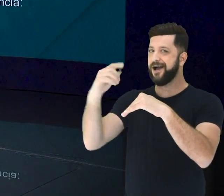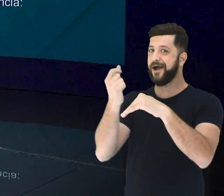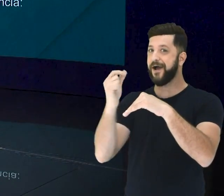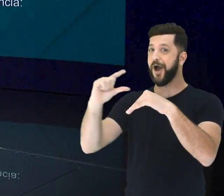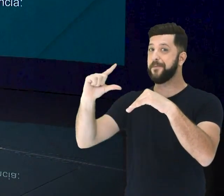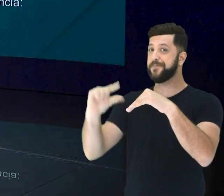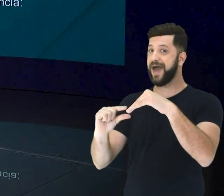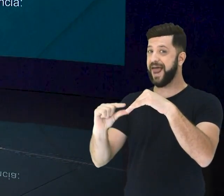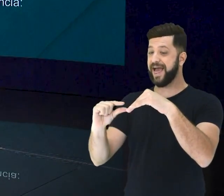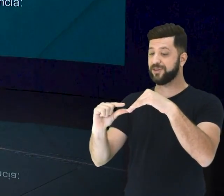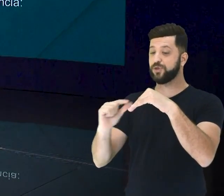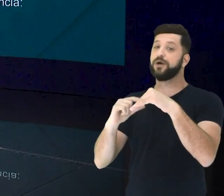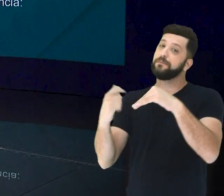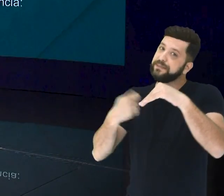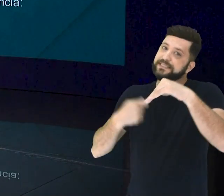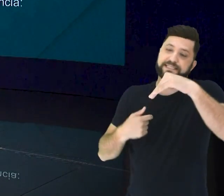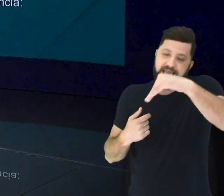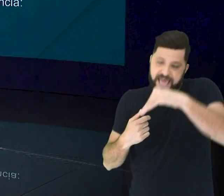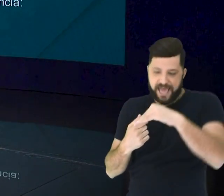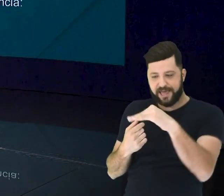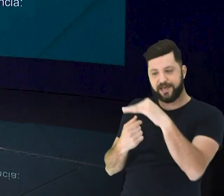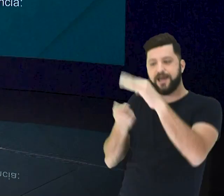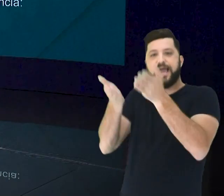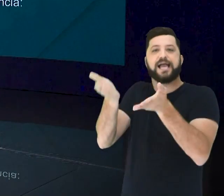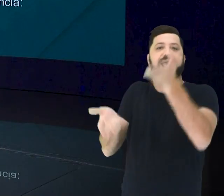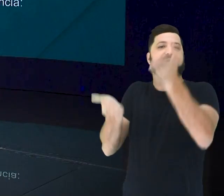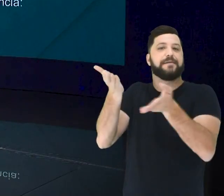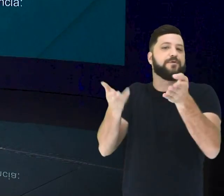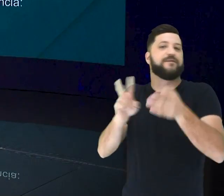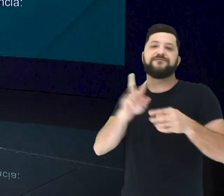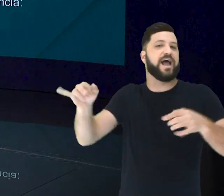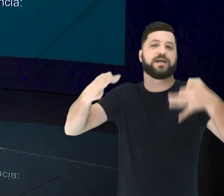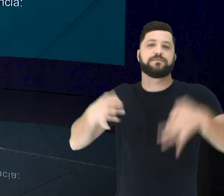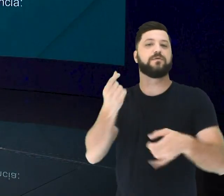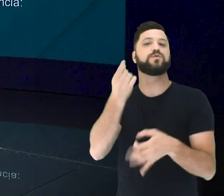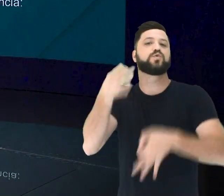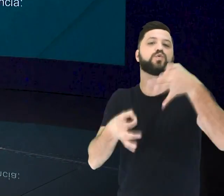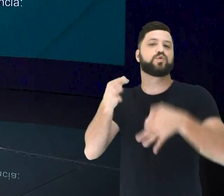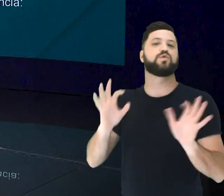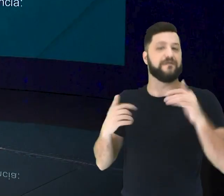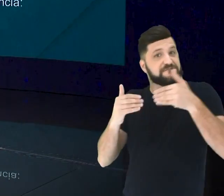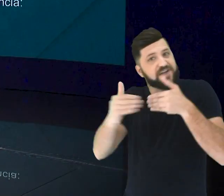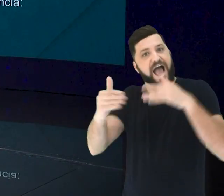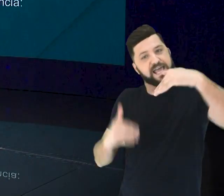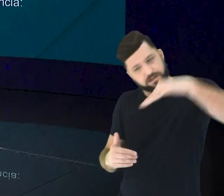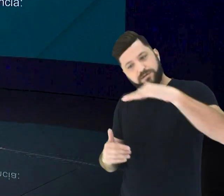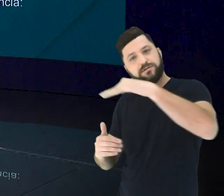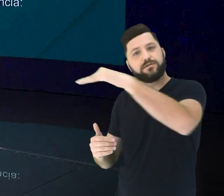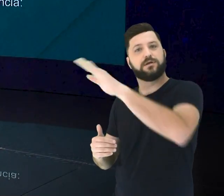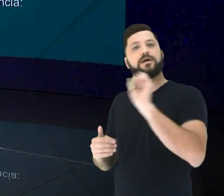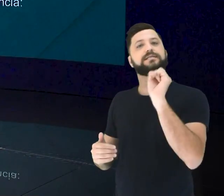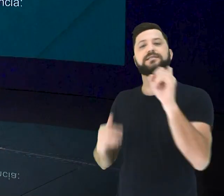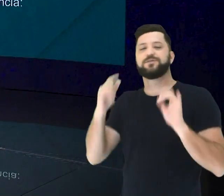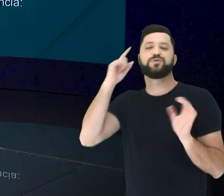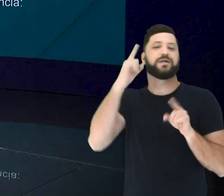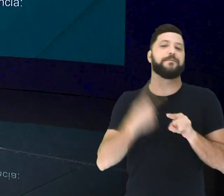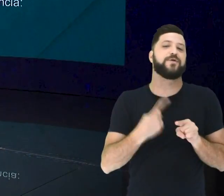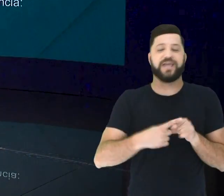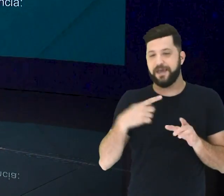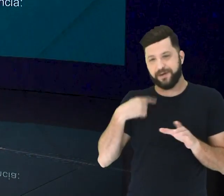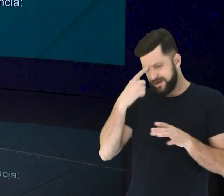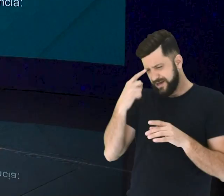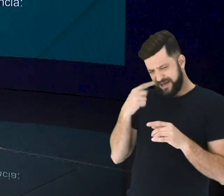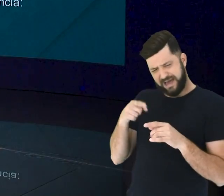tenda a encontrar um preço justo significa que tinha o mercado junto aqui determinado preço por algum motivo qualquer que a gente não Oi